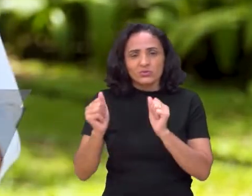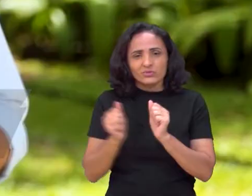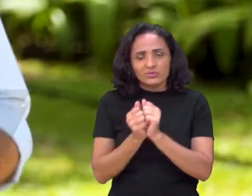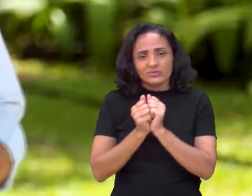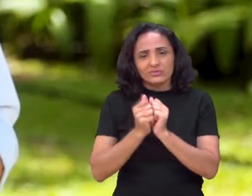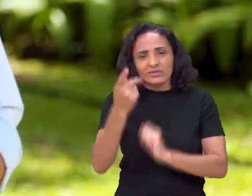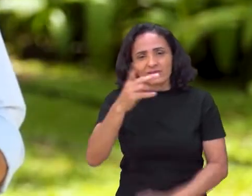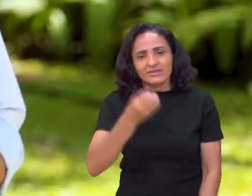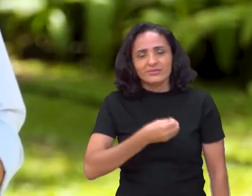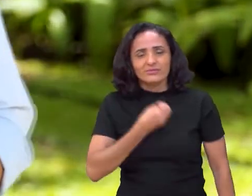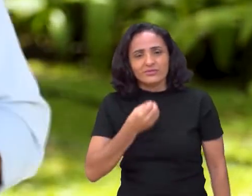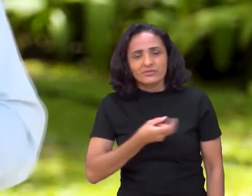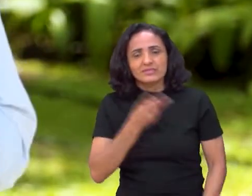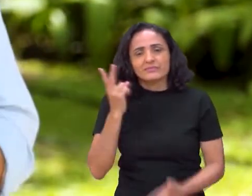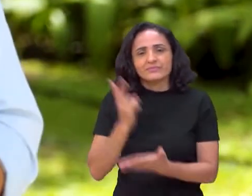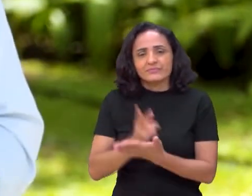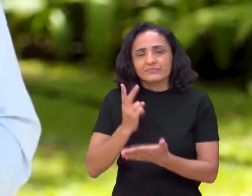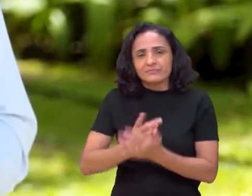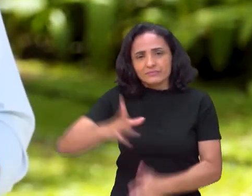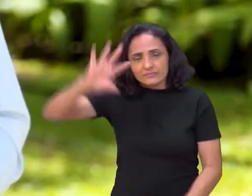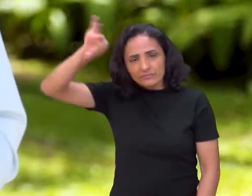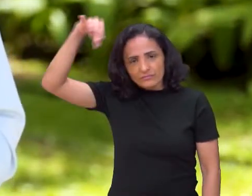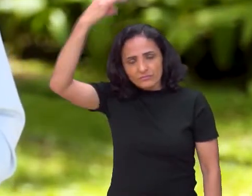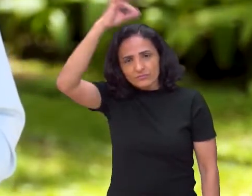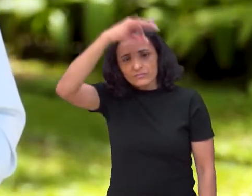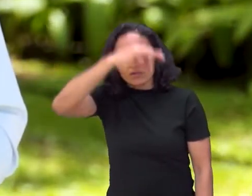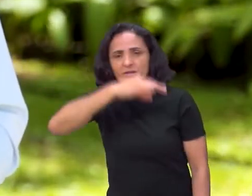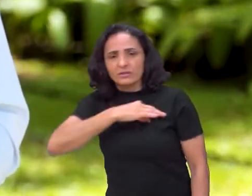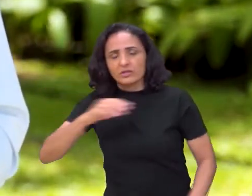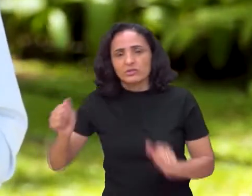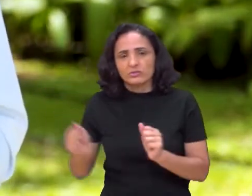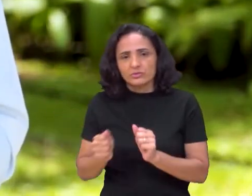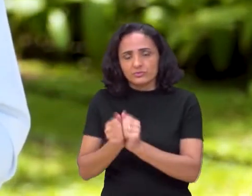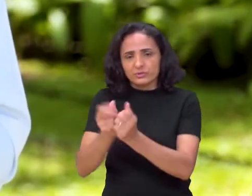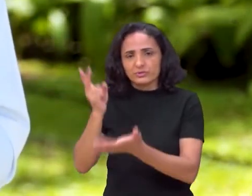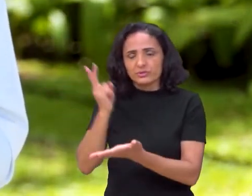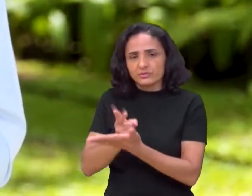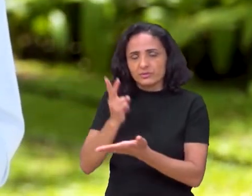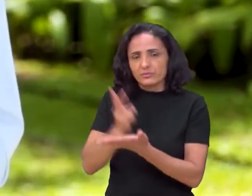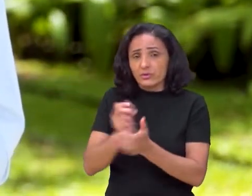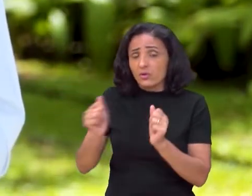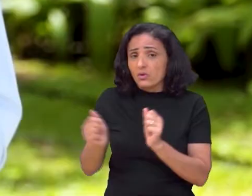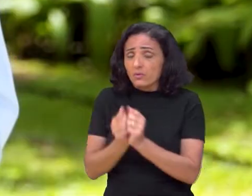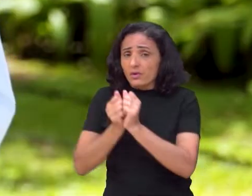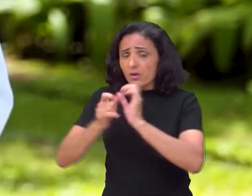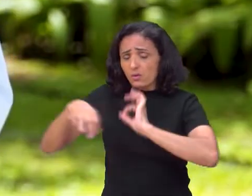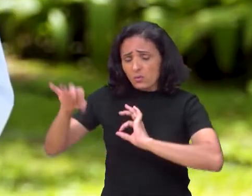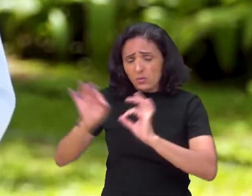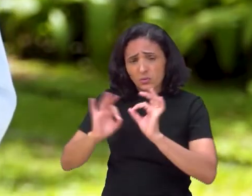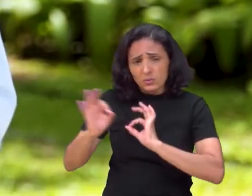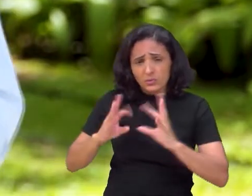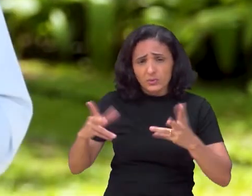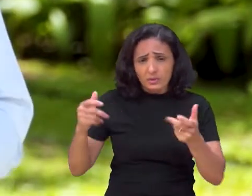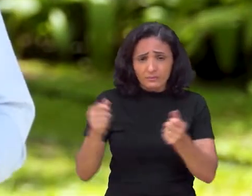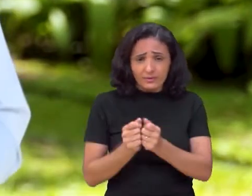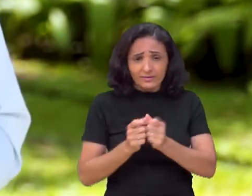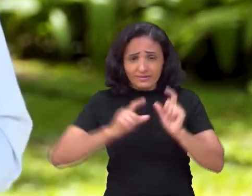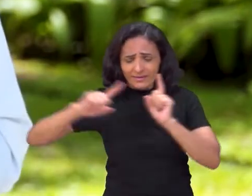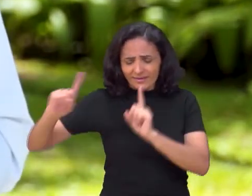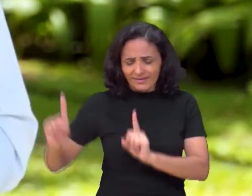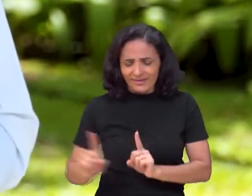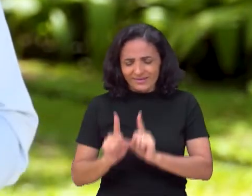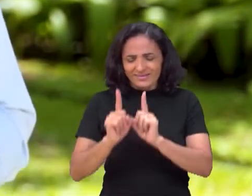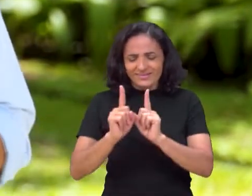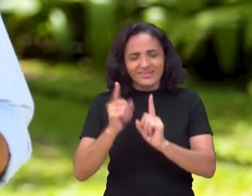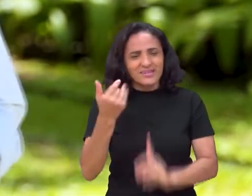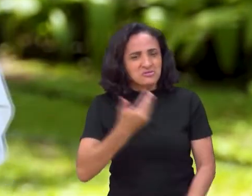nós, conosco. É o Espírito Santo de Deus quem permanece em estado de companheirismo